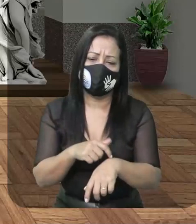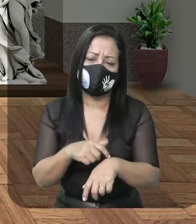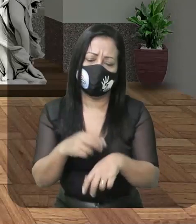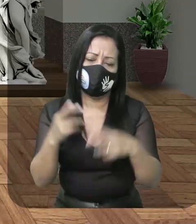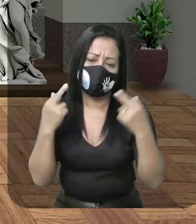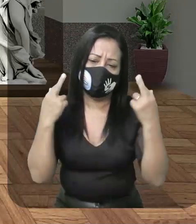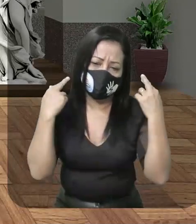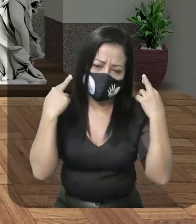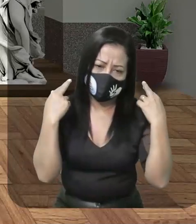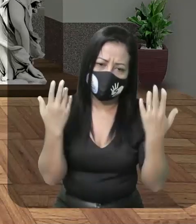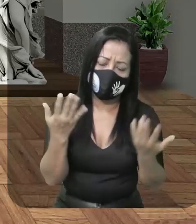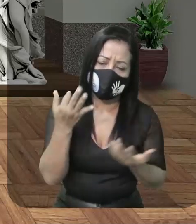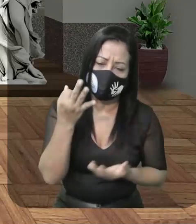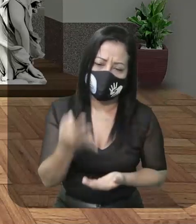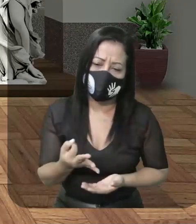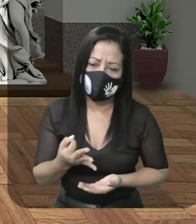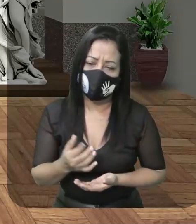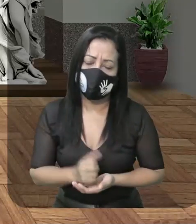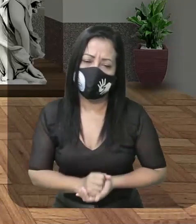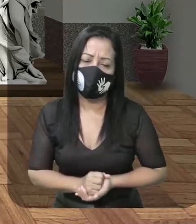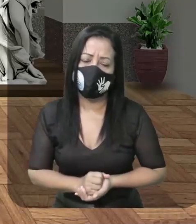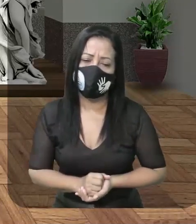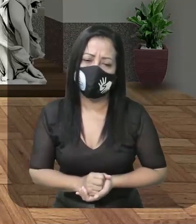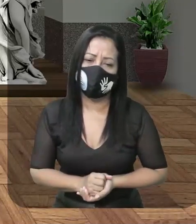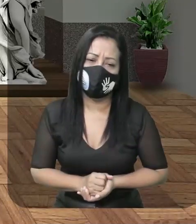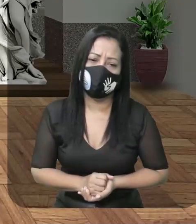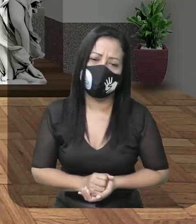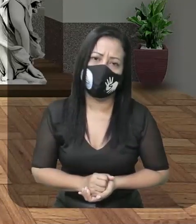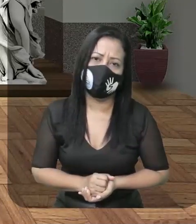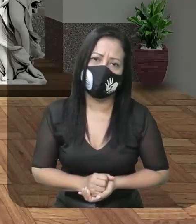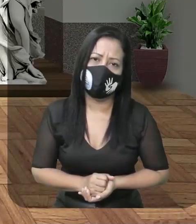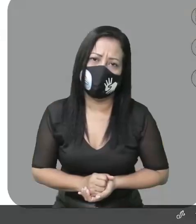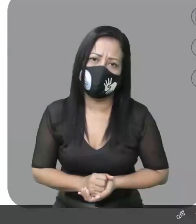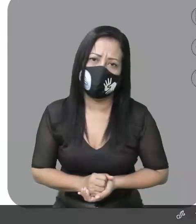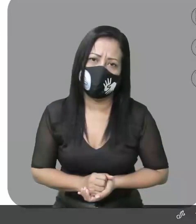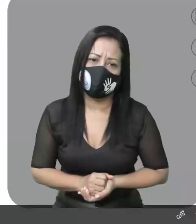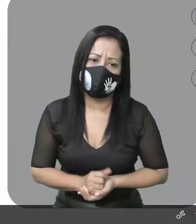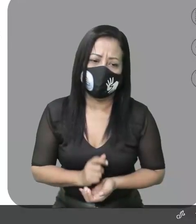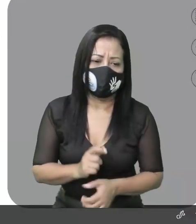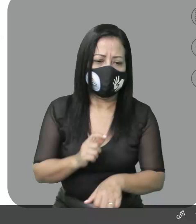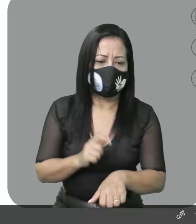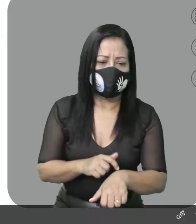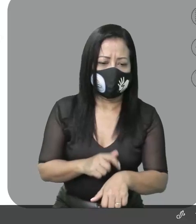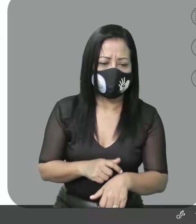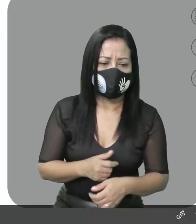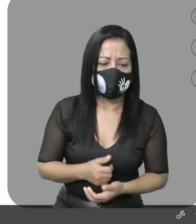é justamente o momento chamado, na tela,